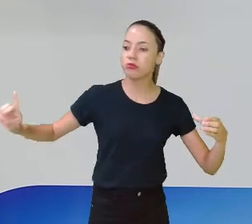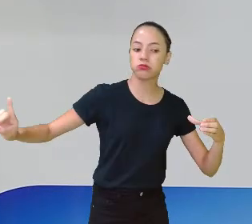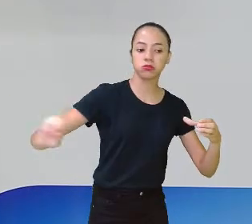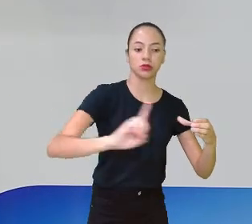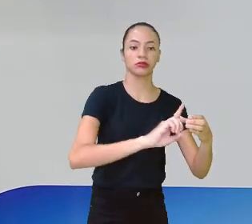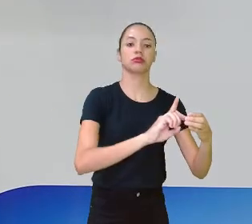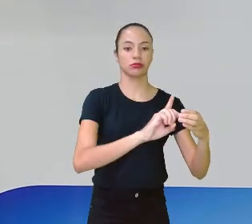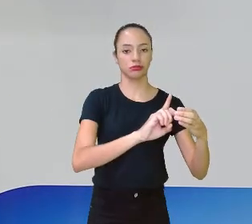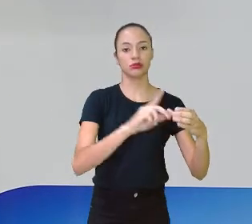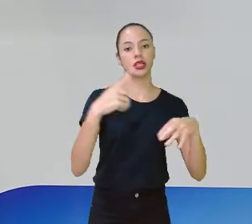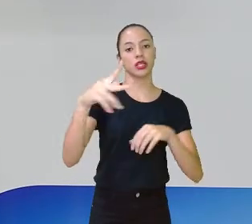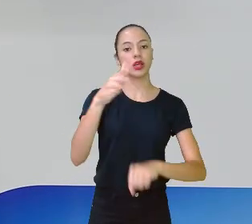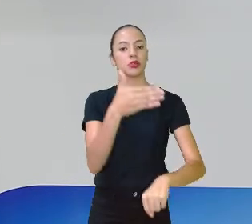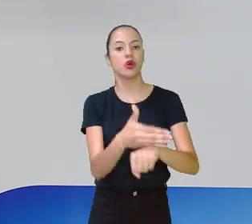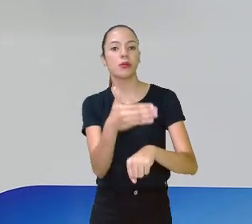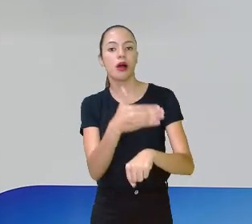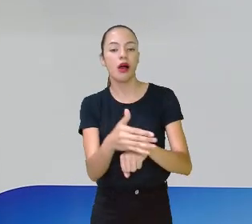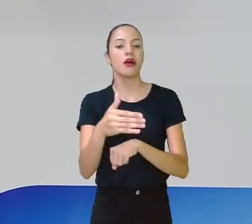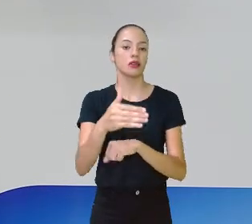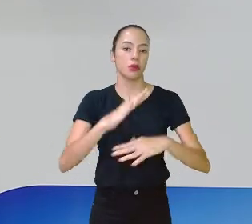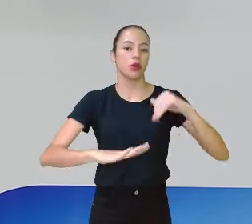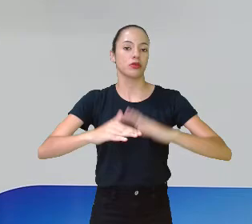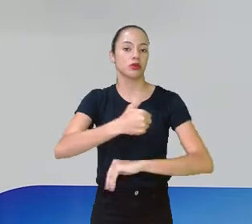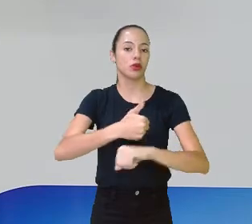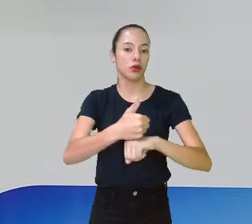sua prática, da sua abordagem.